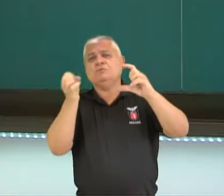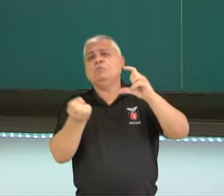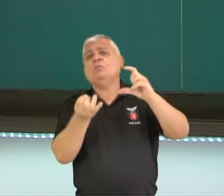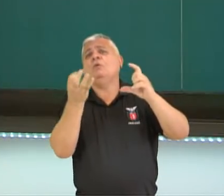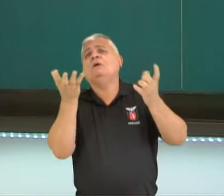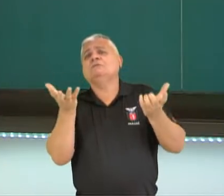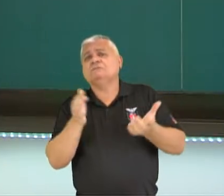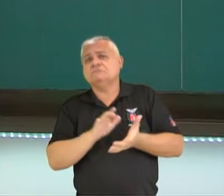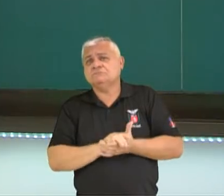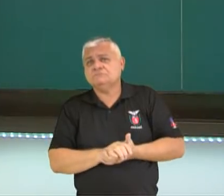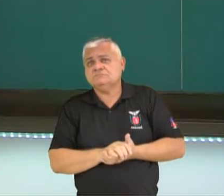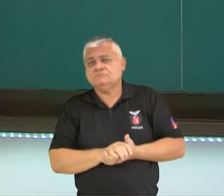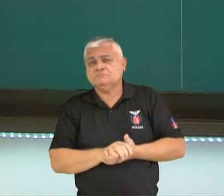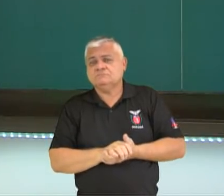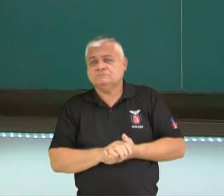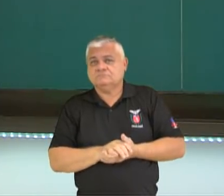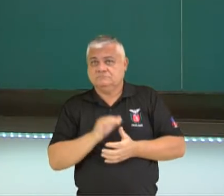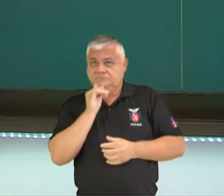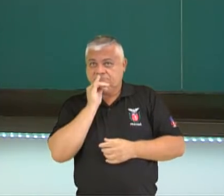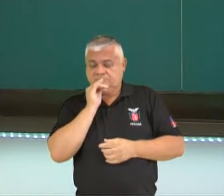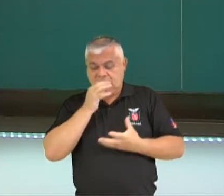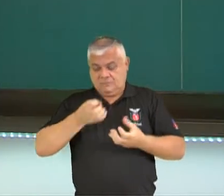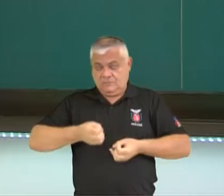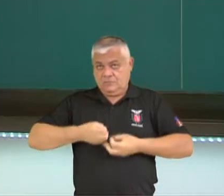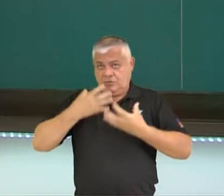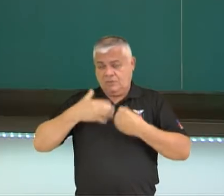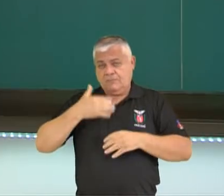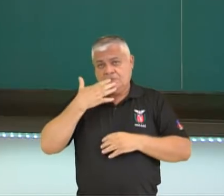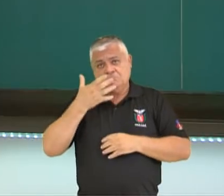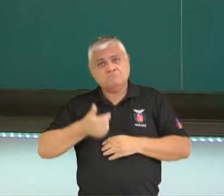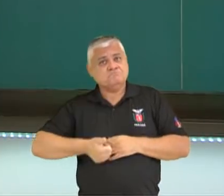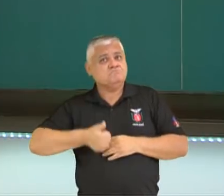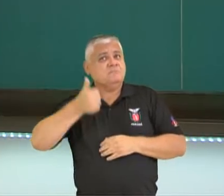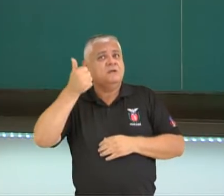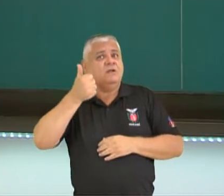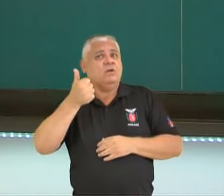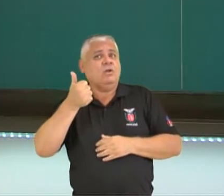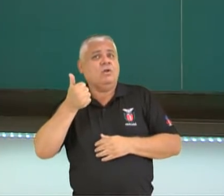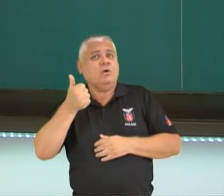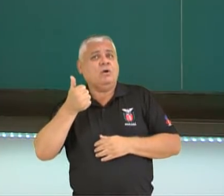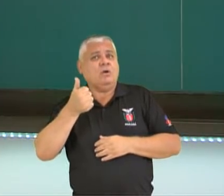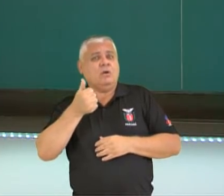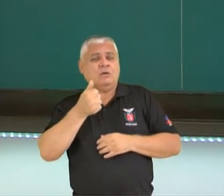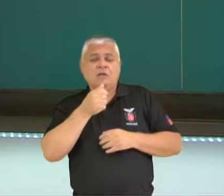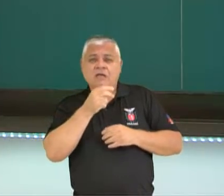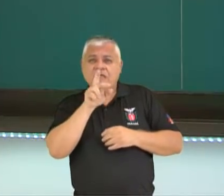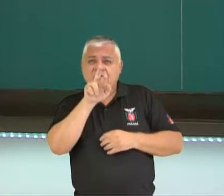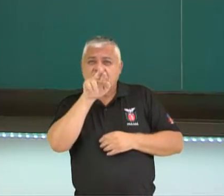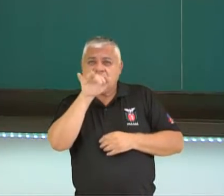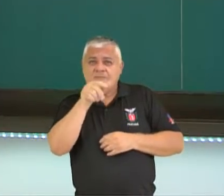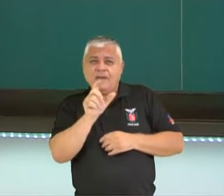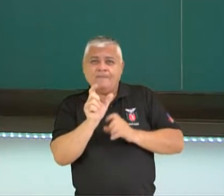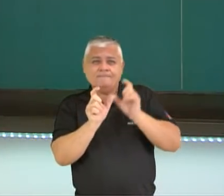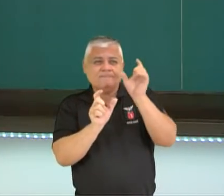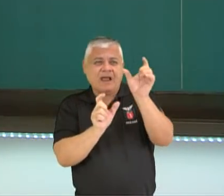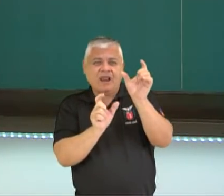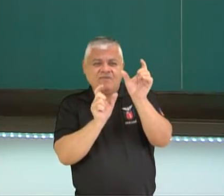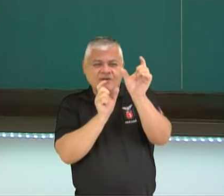poema é um poema fica melhor com ou sem rima professora